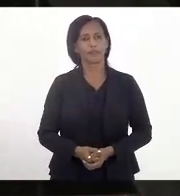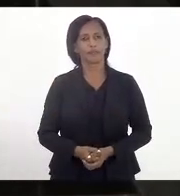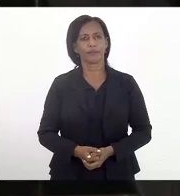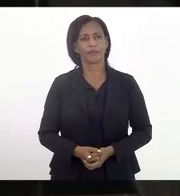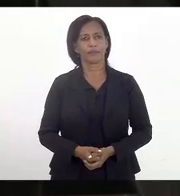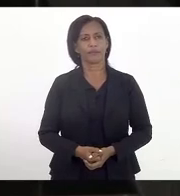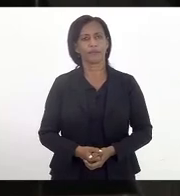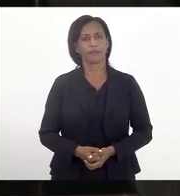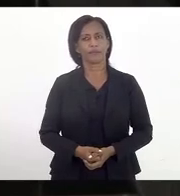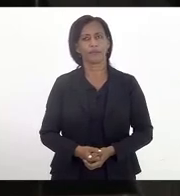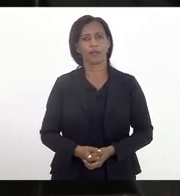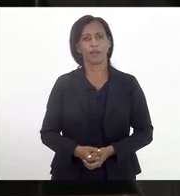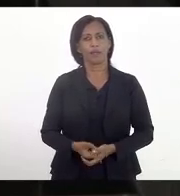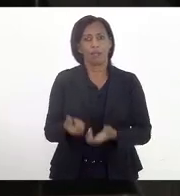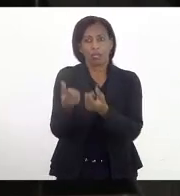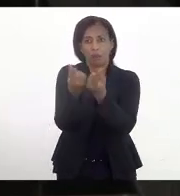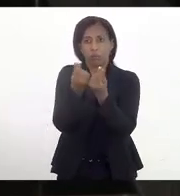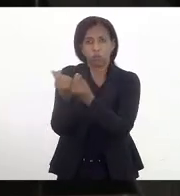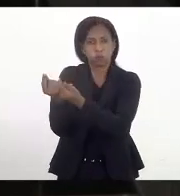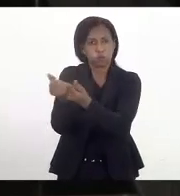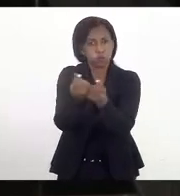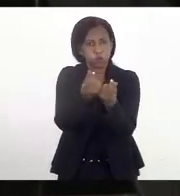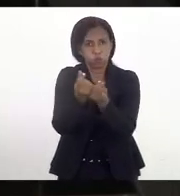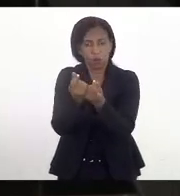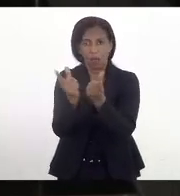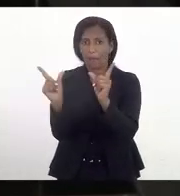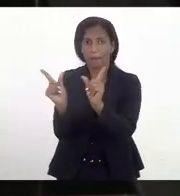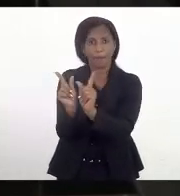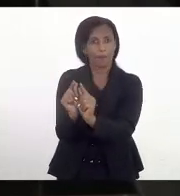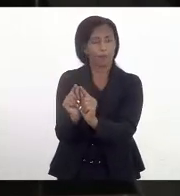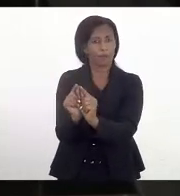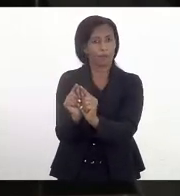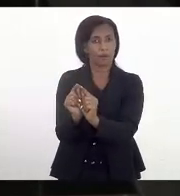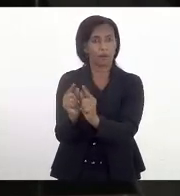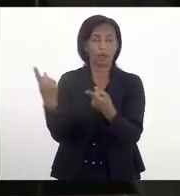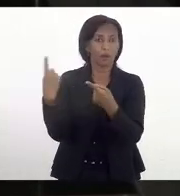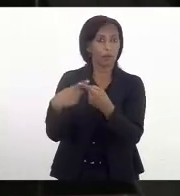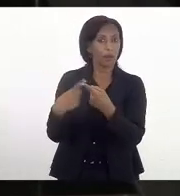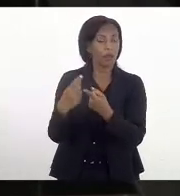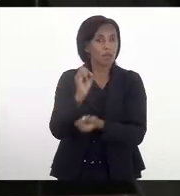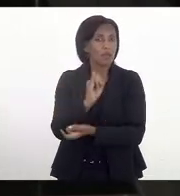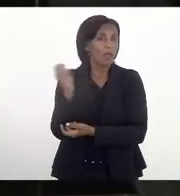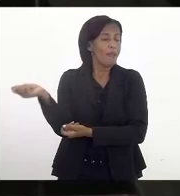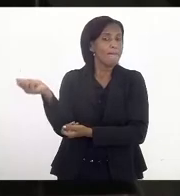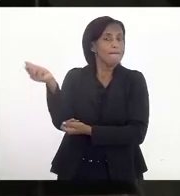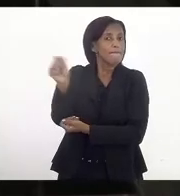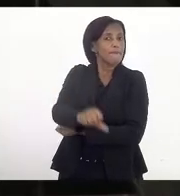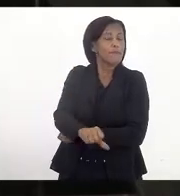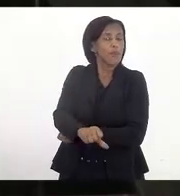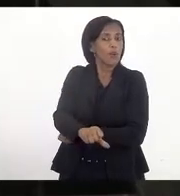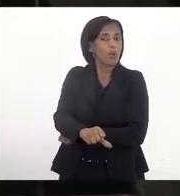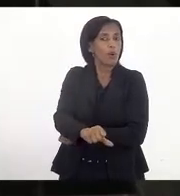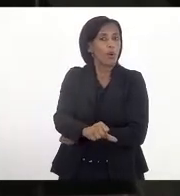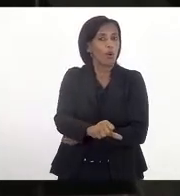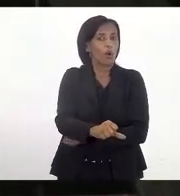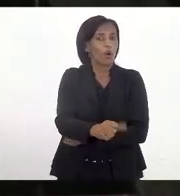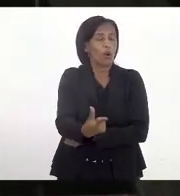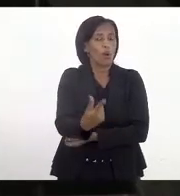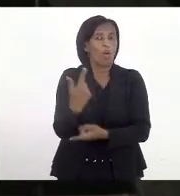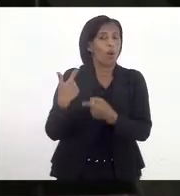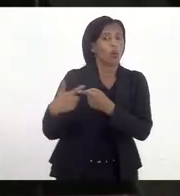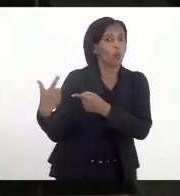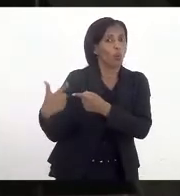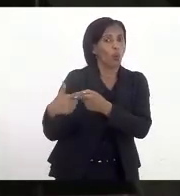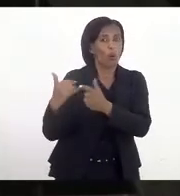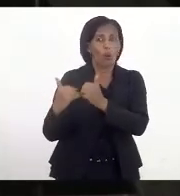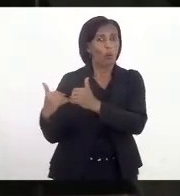o recurso faz passo porque senão é pior a emenda do que eu sou